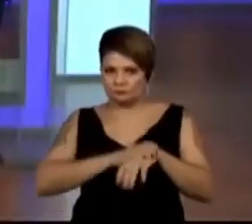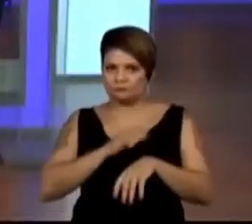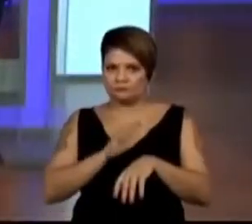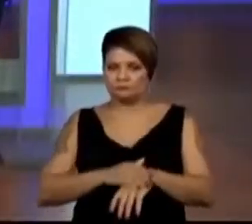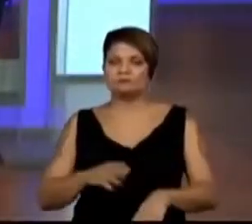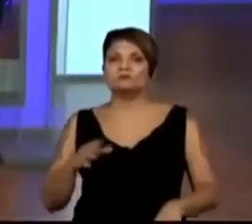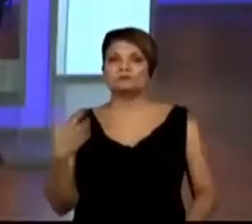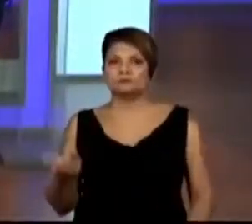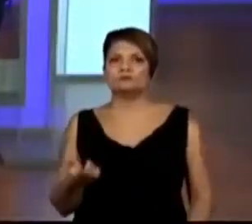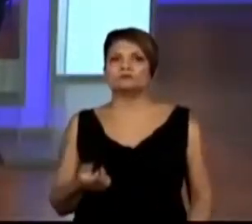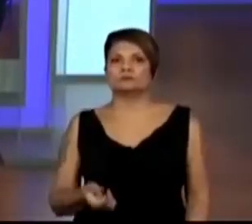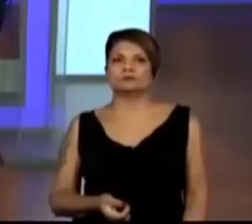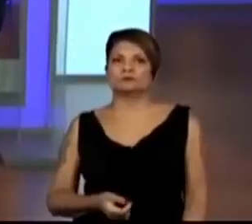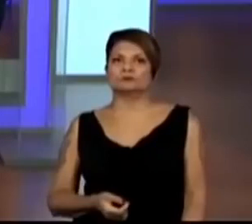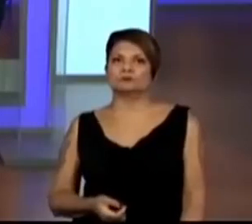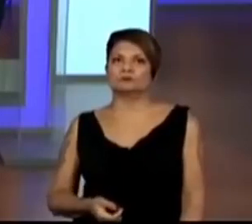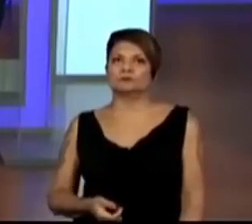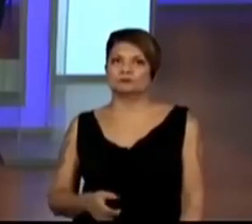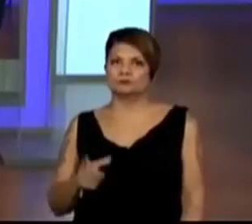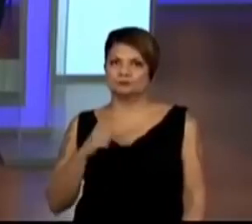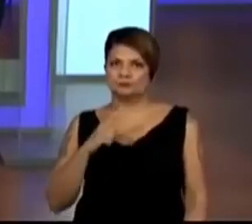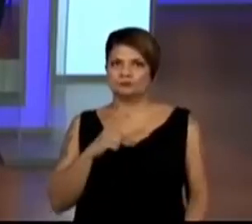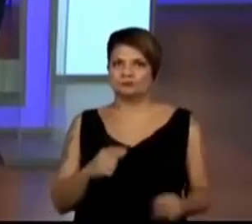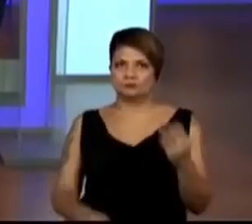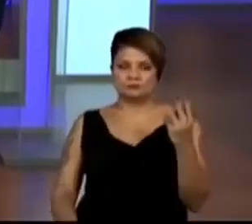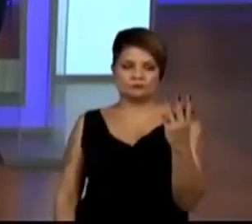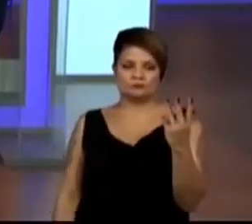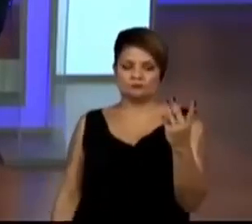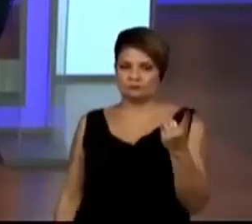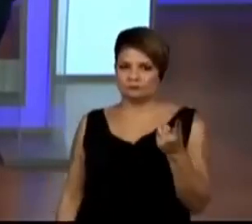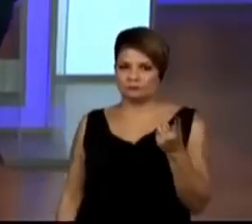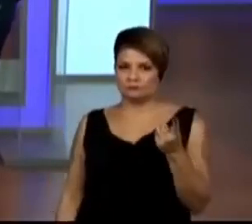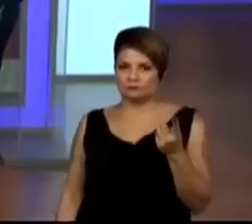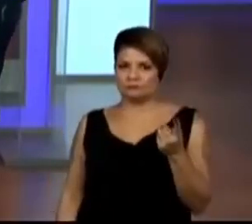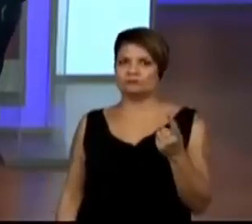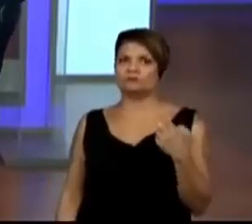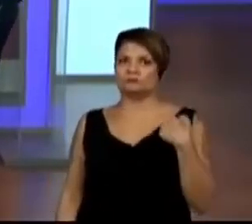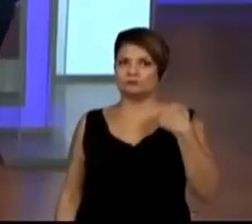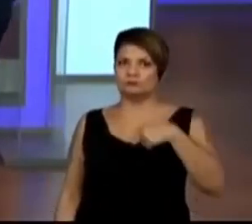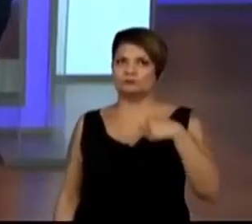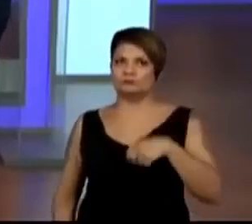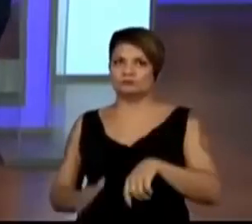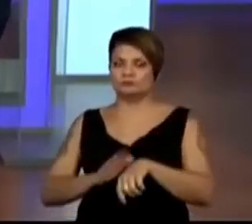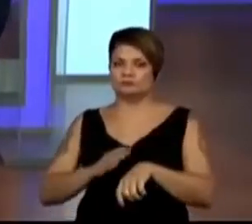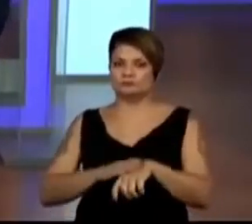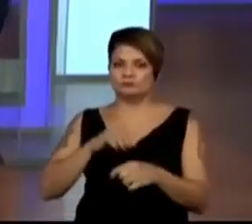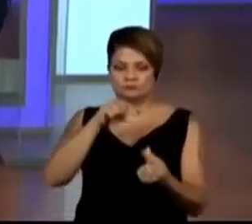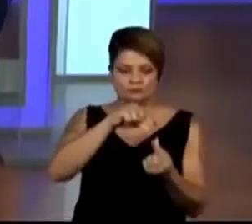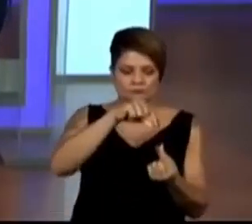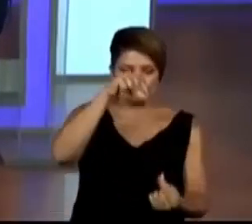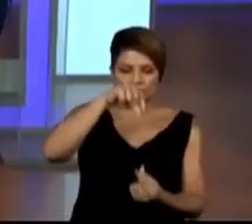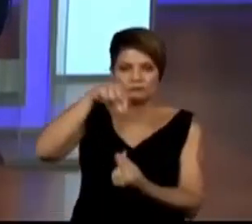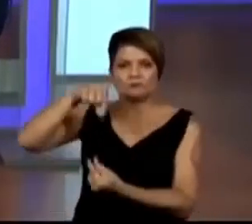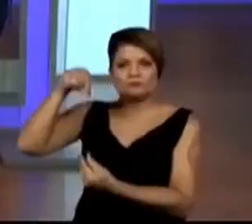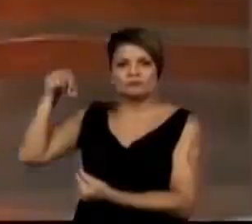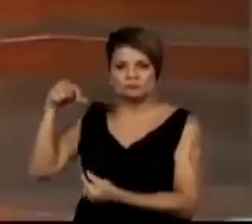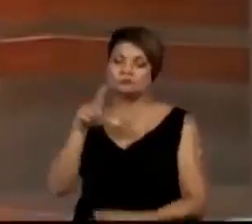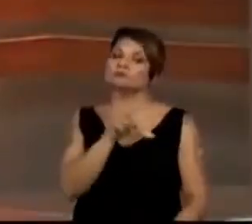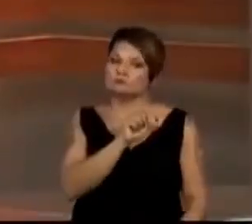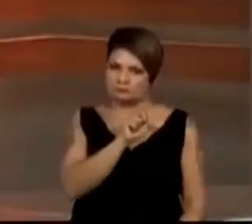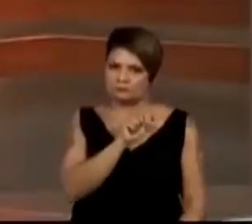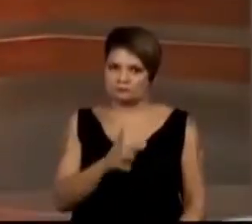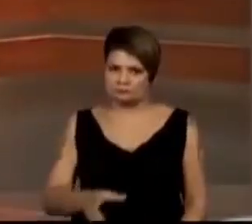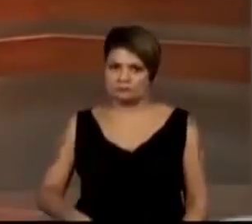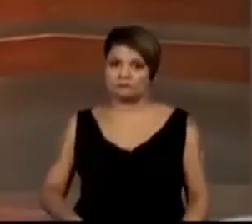Quando a professora disse lá, 31, o que, que eu precisaria fazer? Primeiro que eu sei que cada barrinha vai valer quanto? 10.